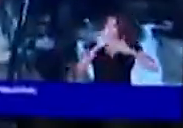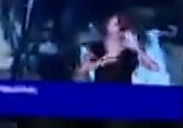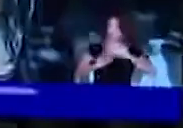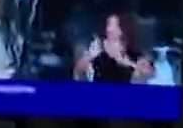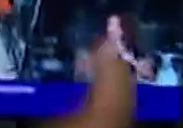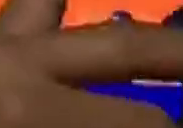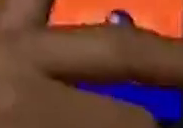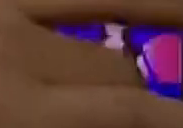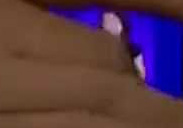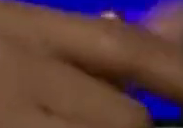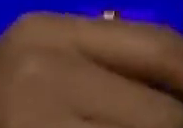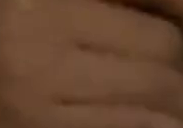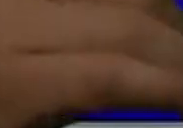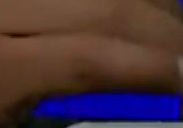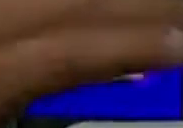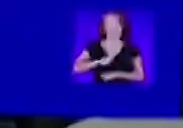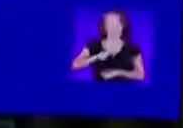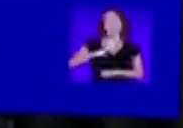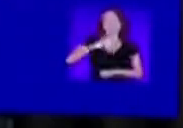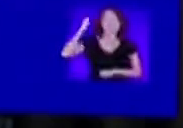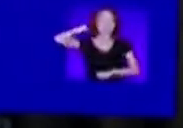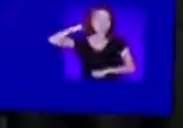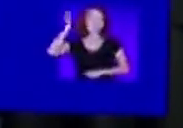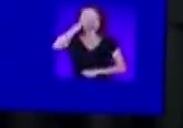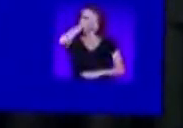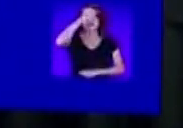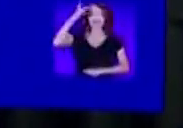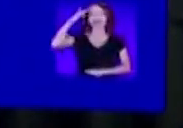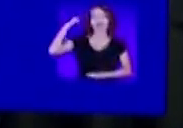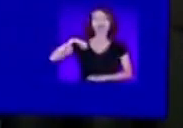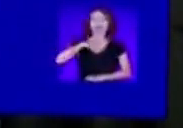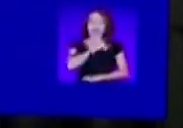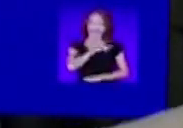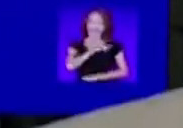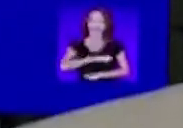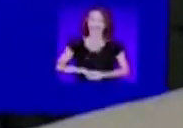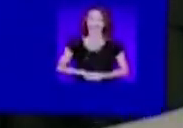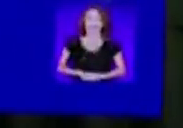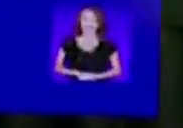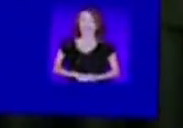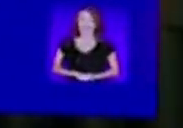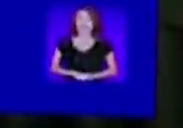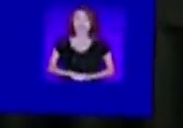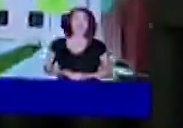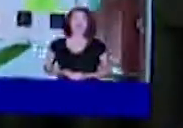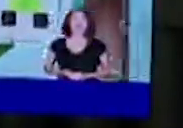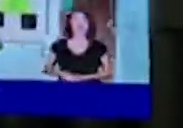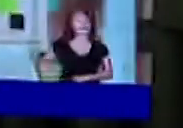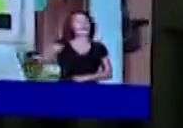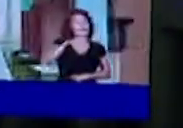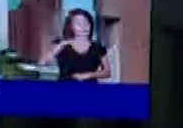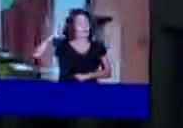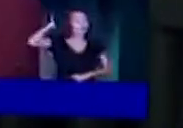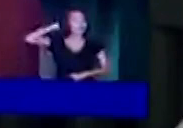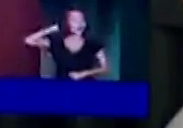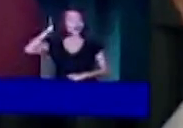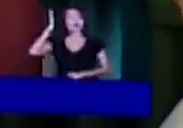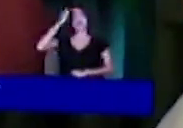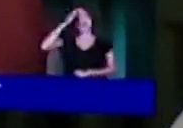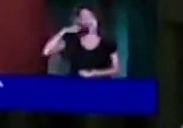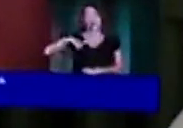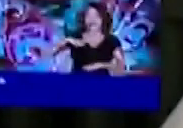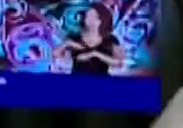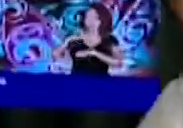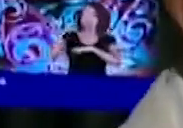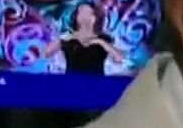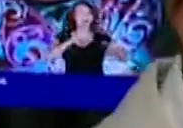de um imóvel, ou de um empréstimo para fazer um negócio. Ou de repente você tem um sonho de melhorar a tua casa,